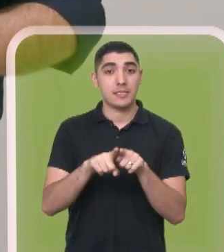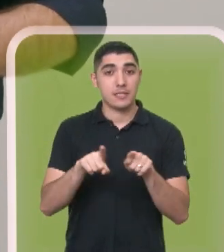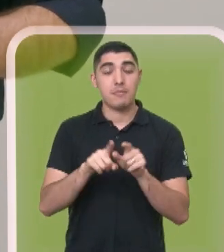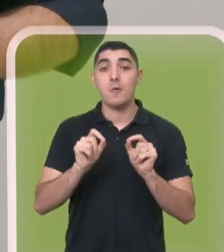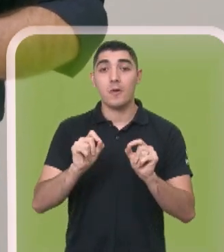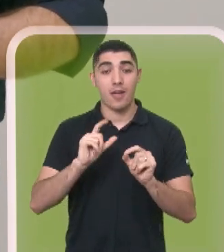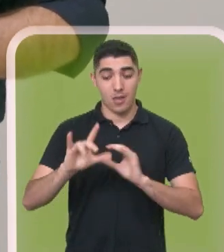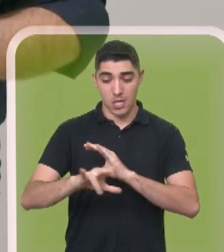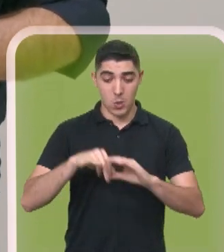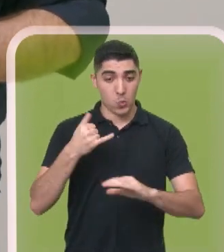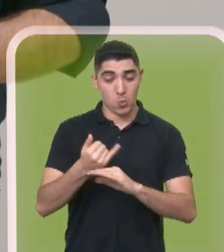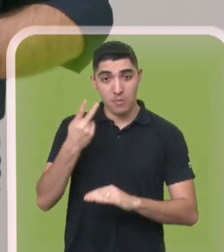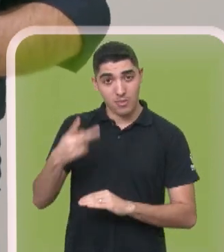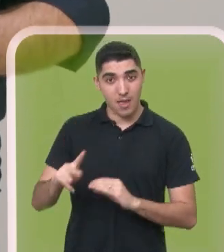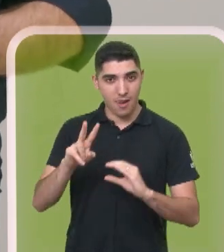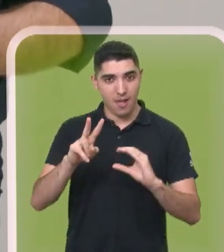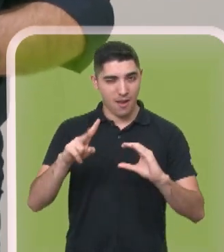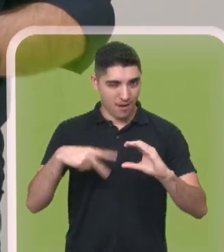camarasjc.sp.gov.br e também no